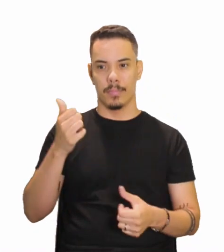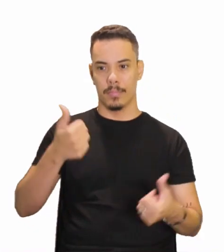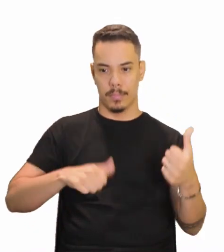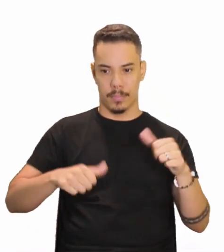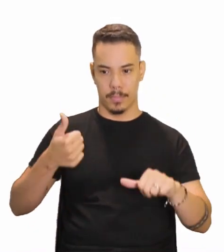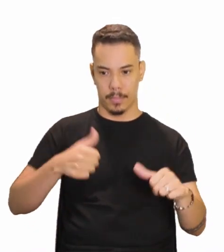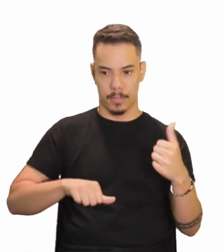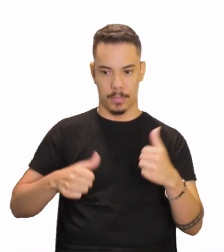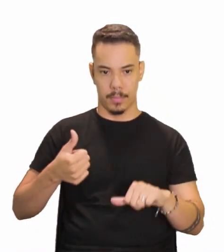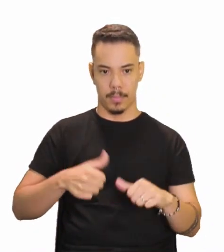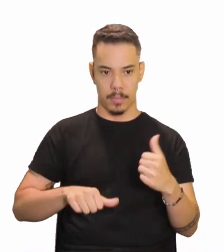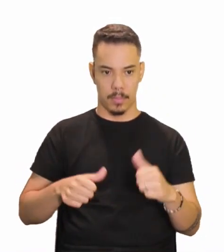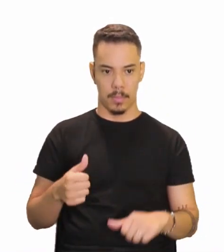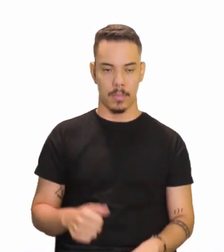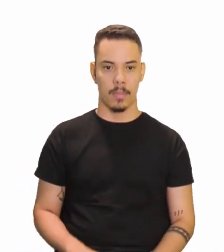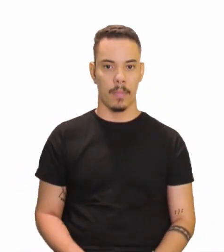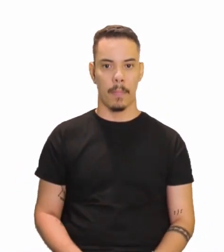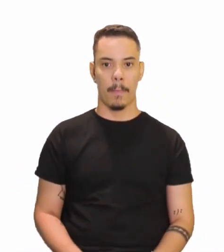atira